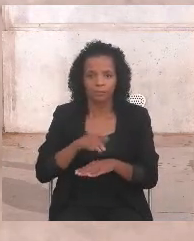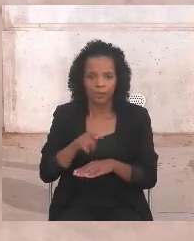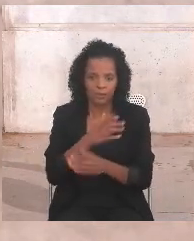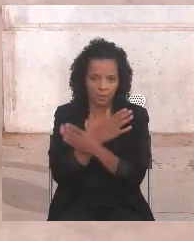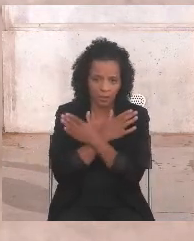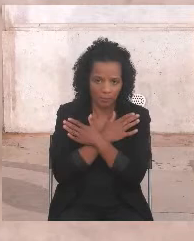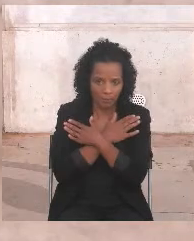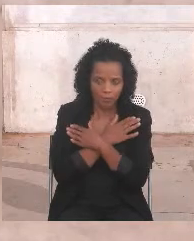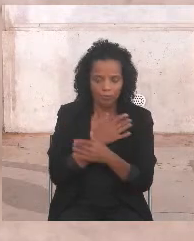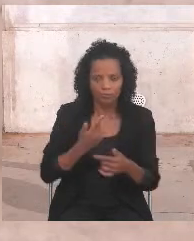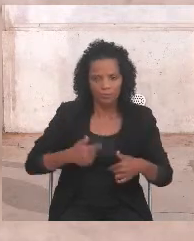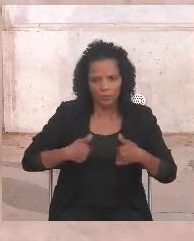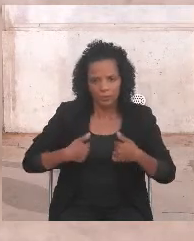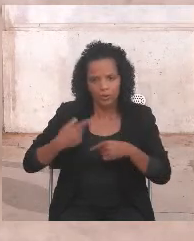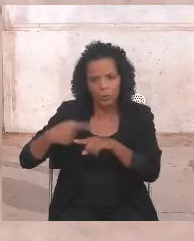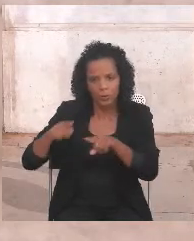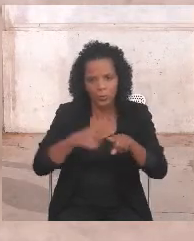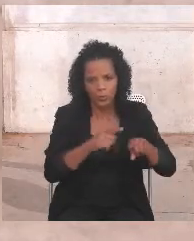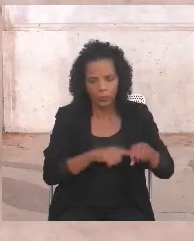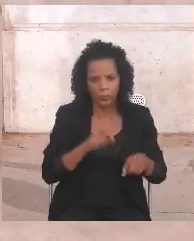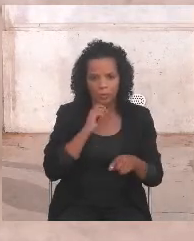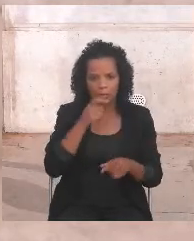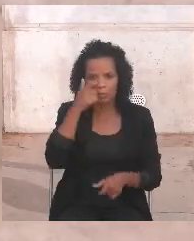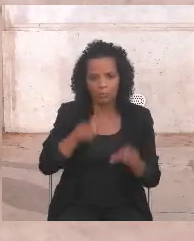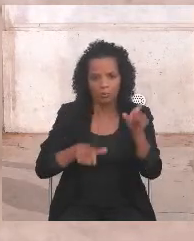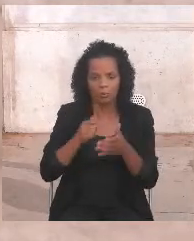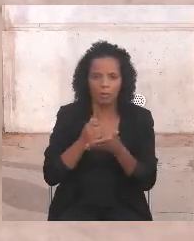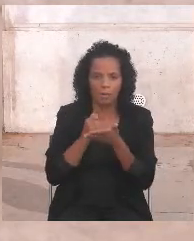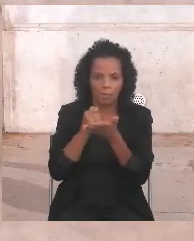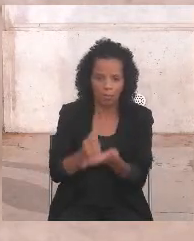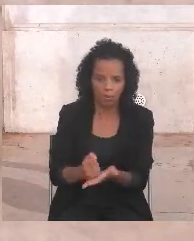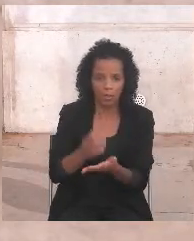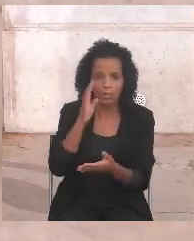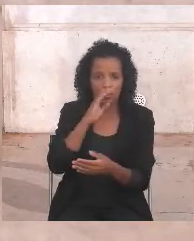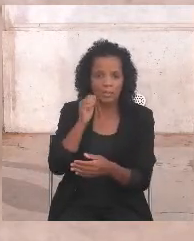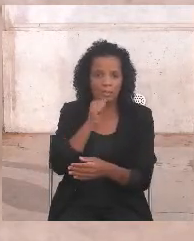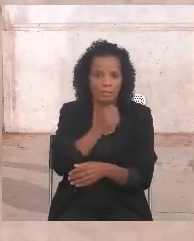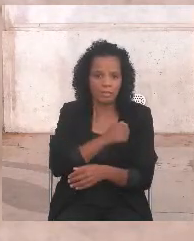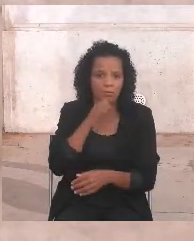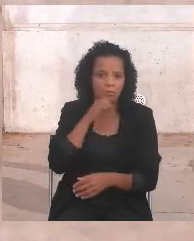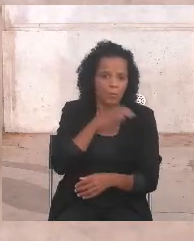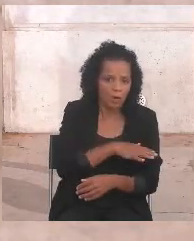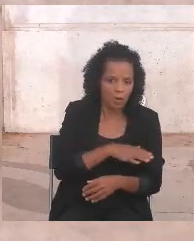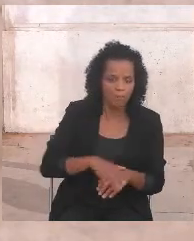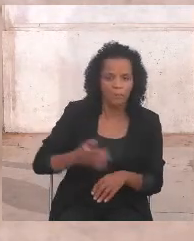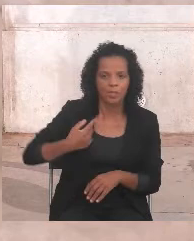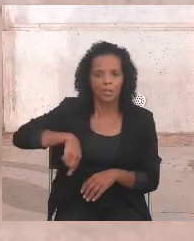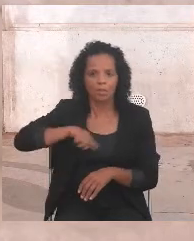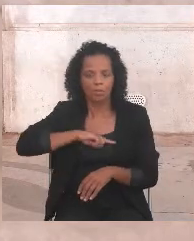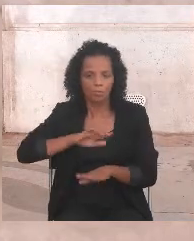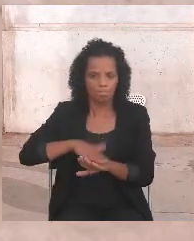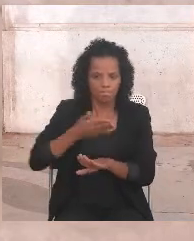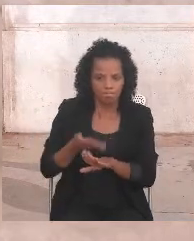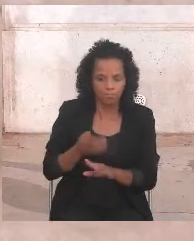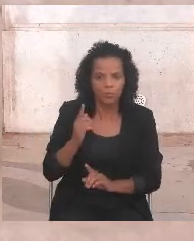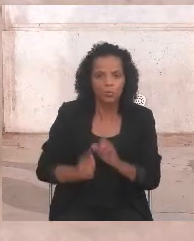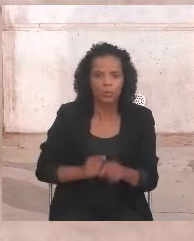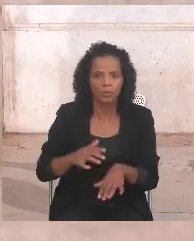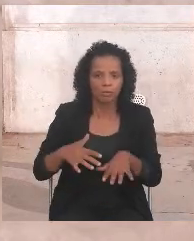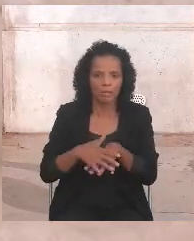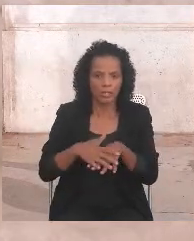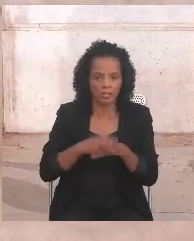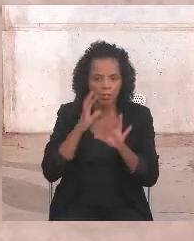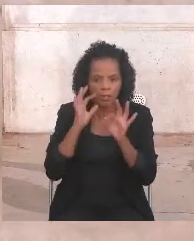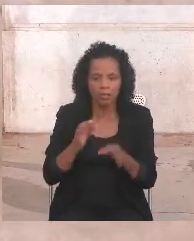que teremos várias iniciativas para apoiar as pessoas em situação de sem-abrigo. É por isso que vamos reforçar aquilo que é a rede